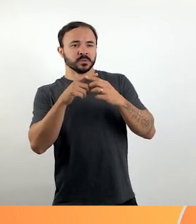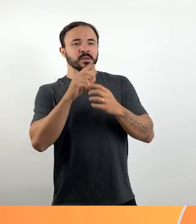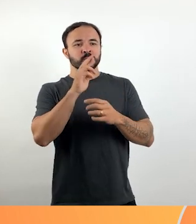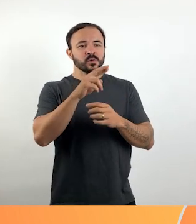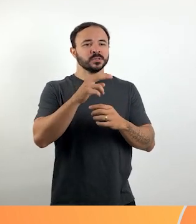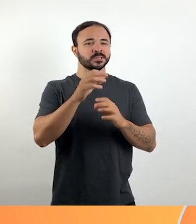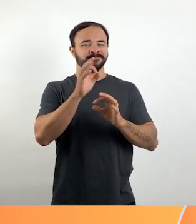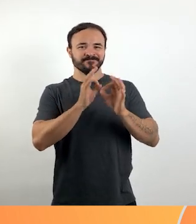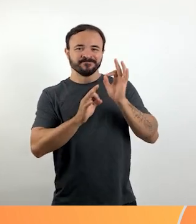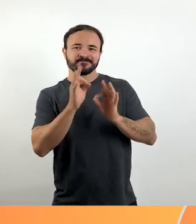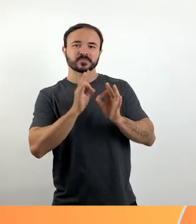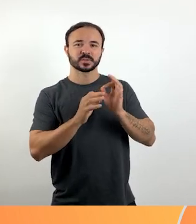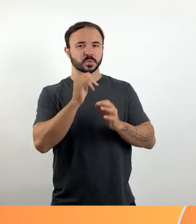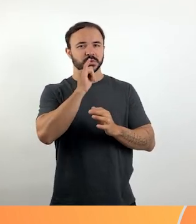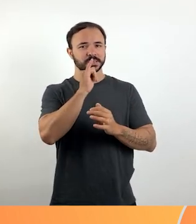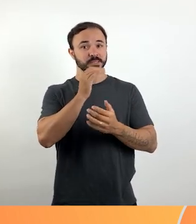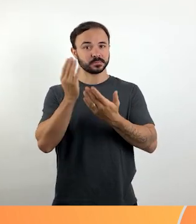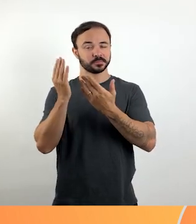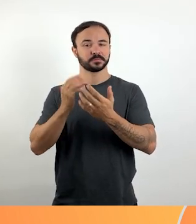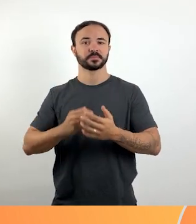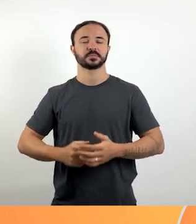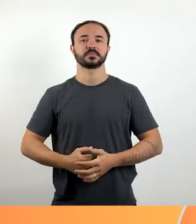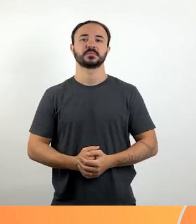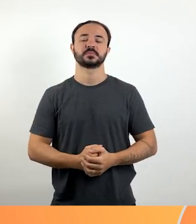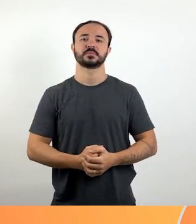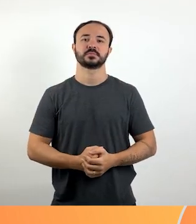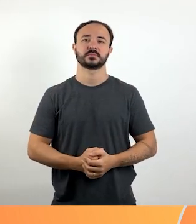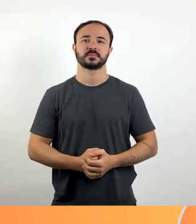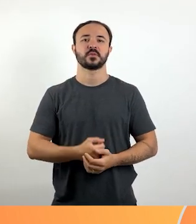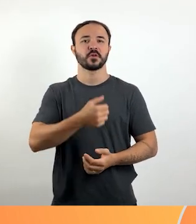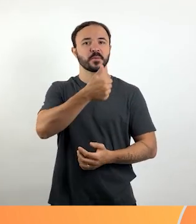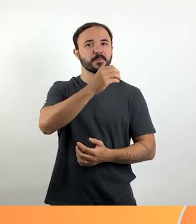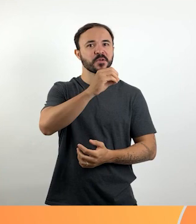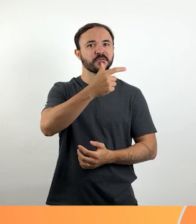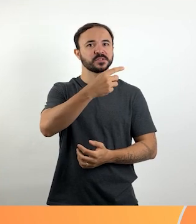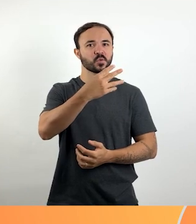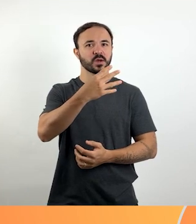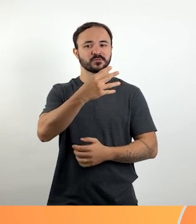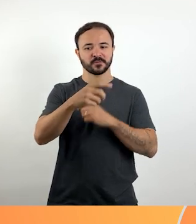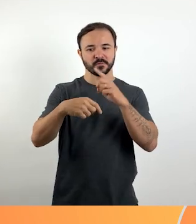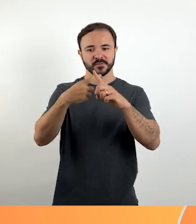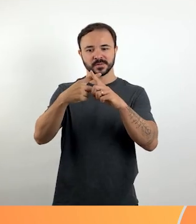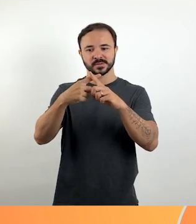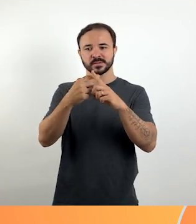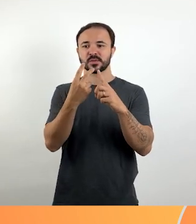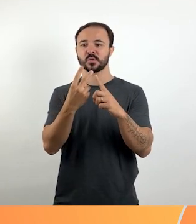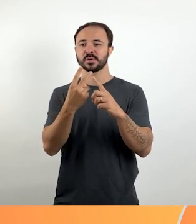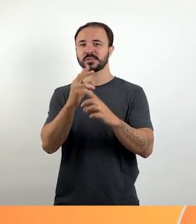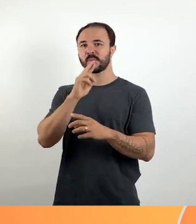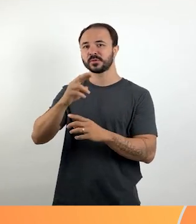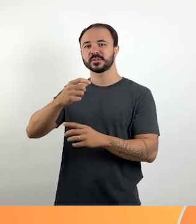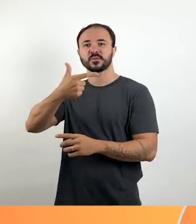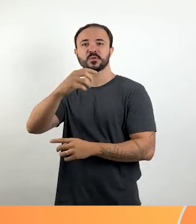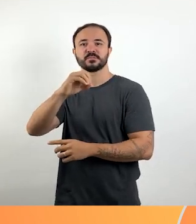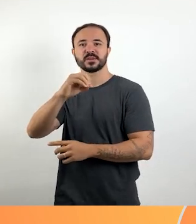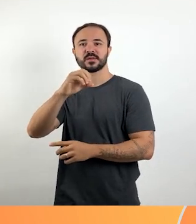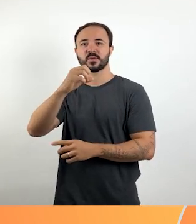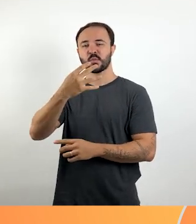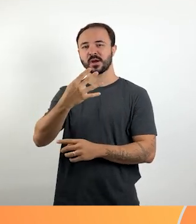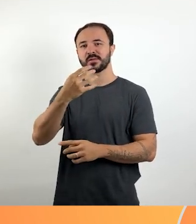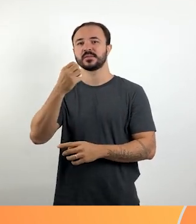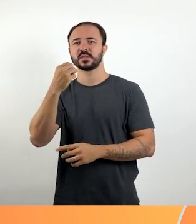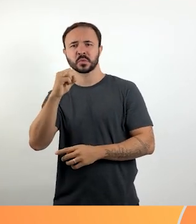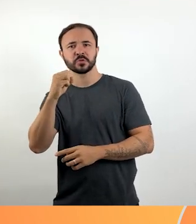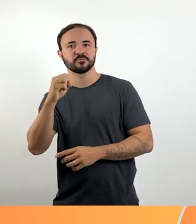1, 10. 1024. E 1024 vezes 2 vai dar 2048. Até porque se a